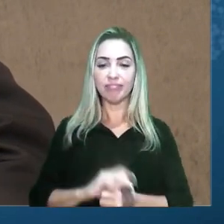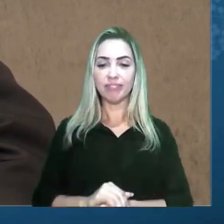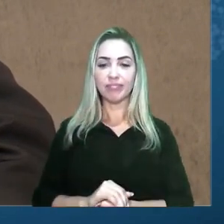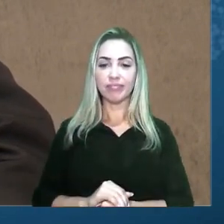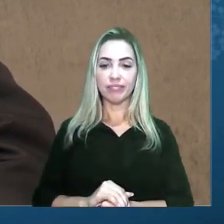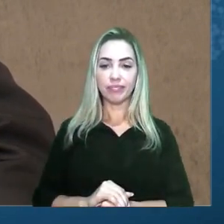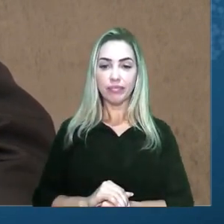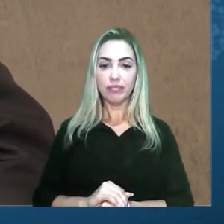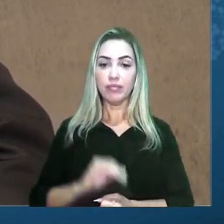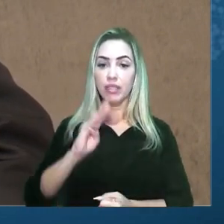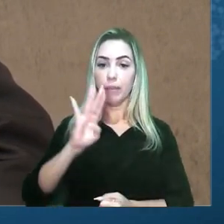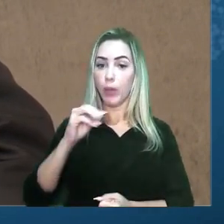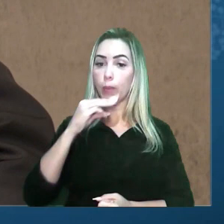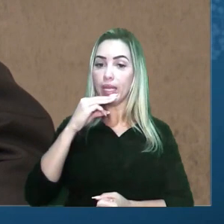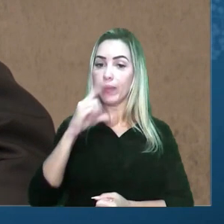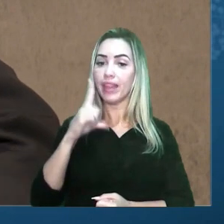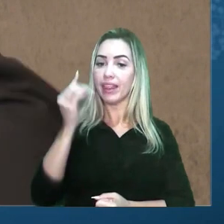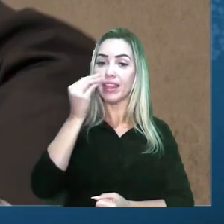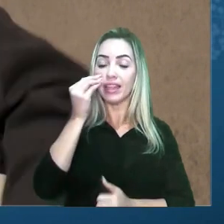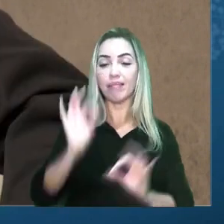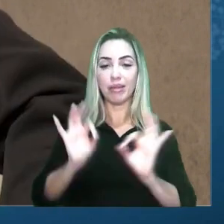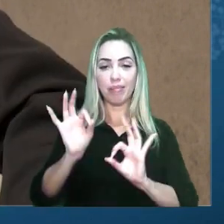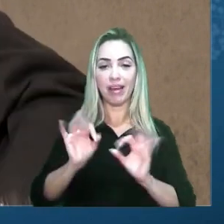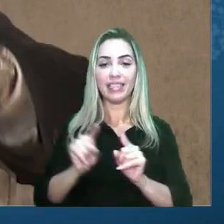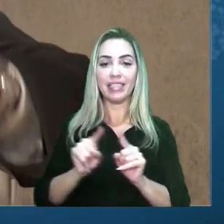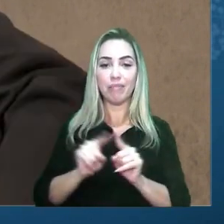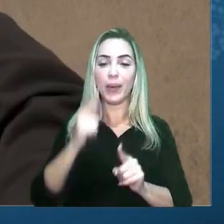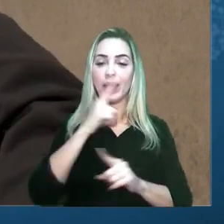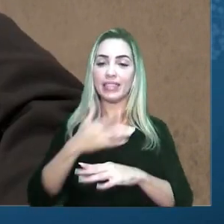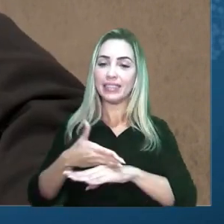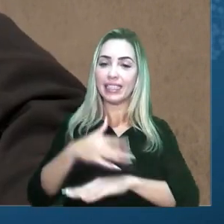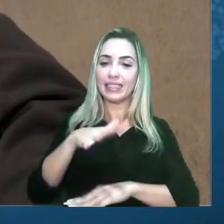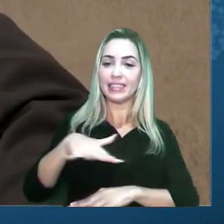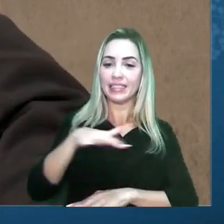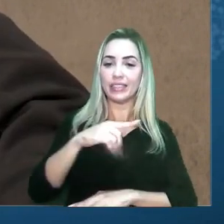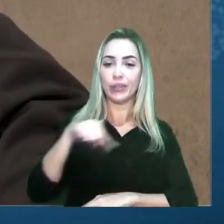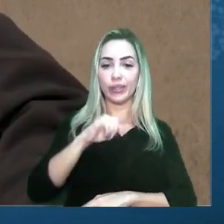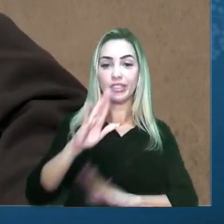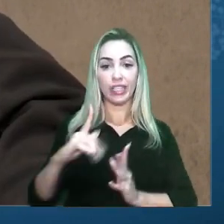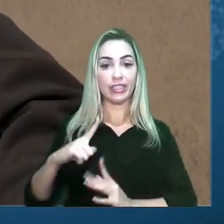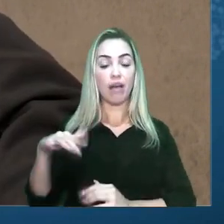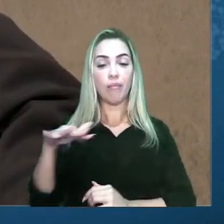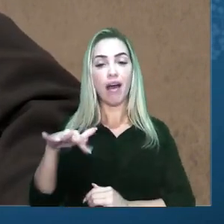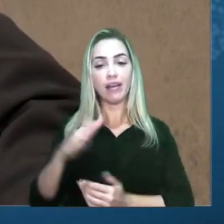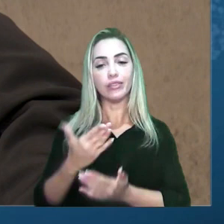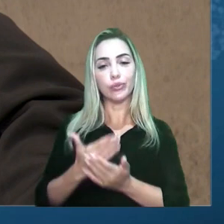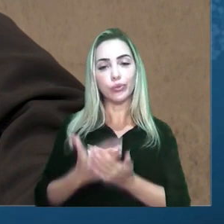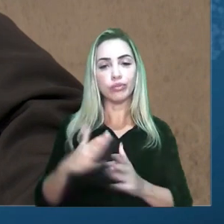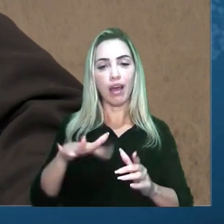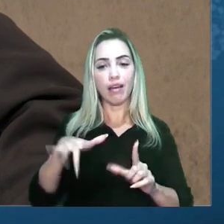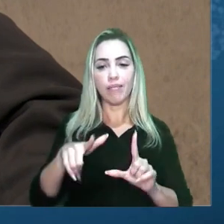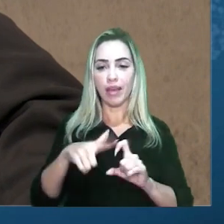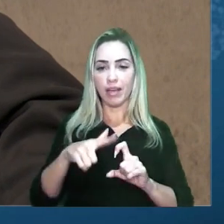Vilmanguinhos está tentando se preparar também para entrar nesse circuito. Nós já temos uma área de estudos clínicos que tem